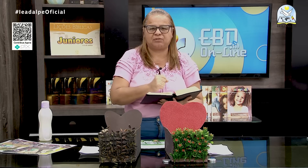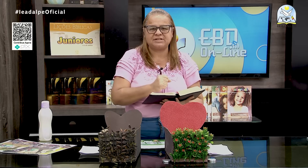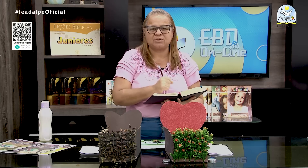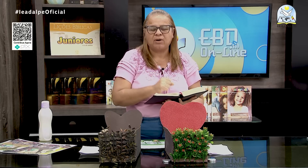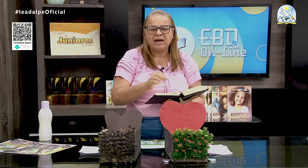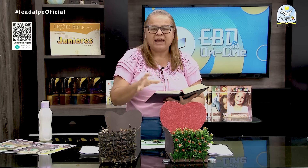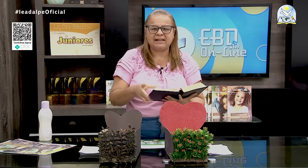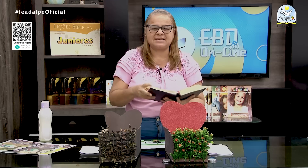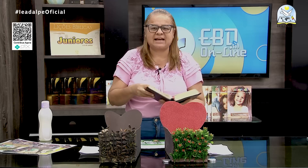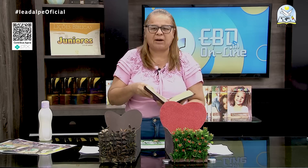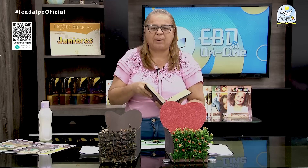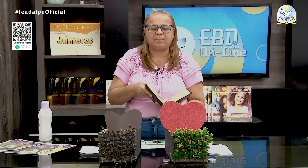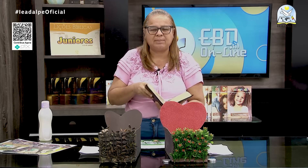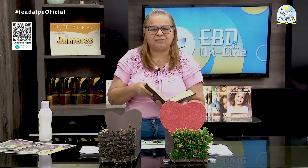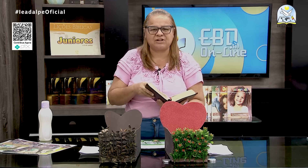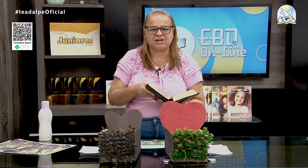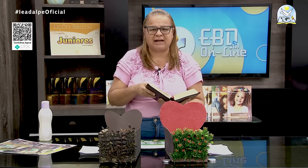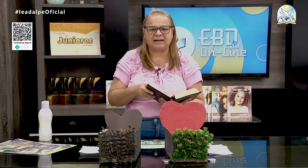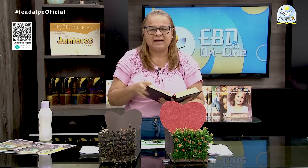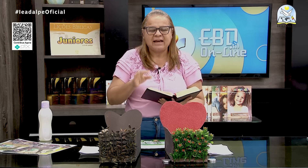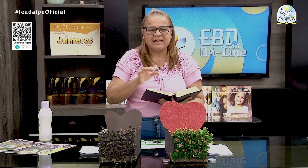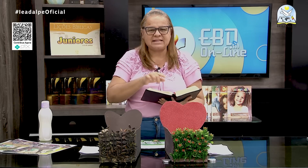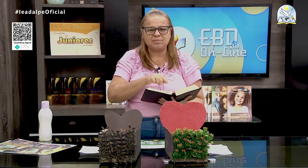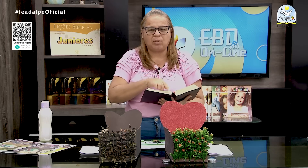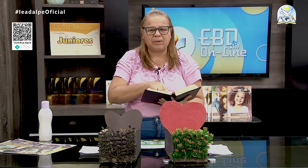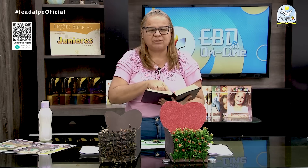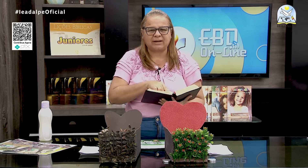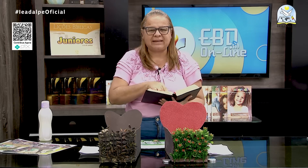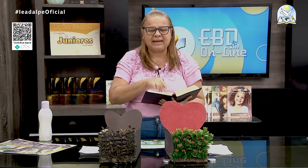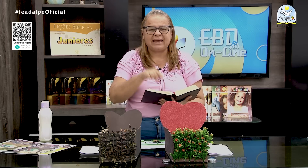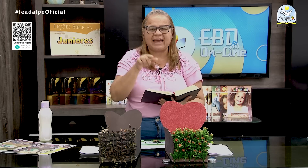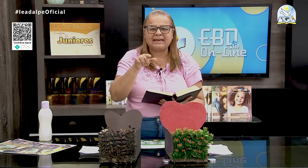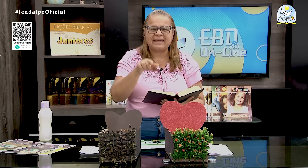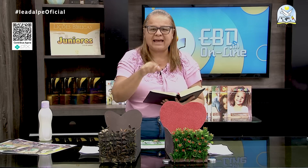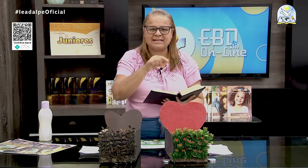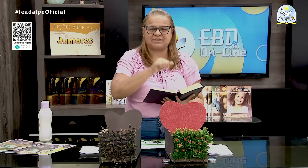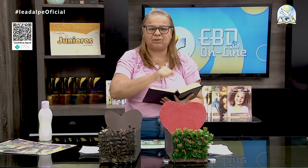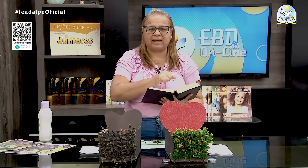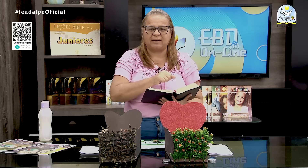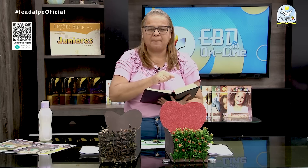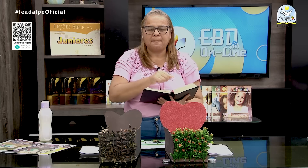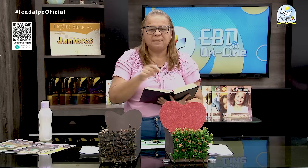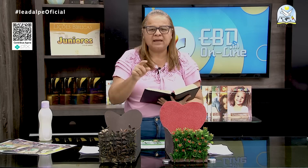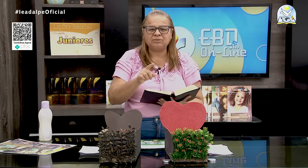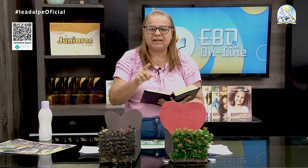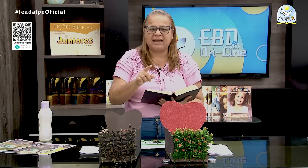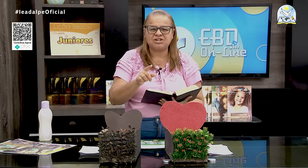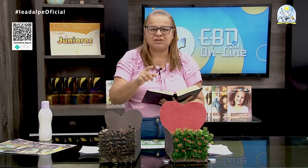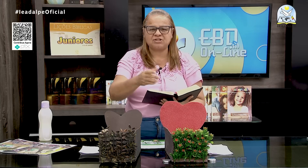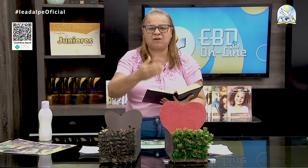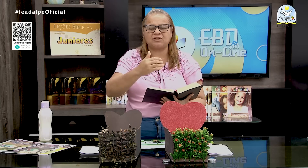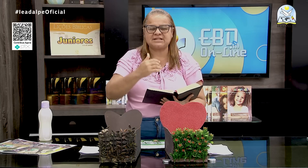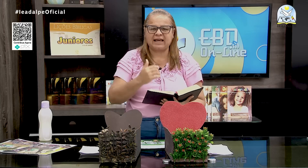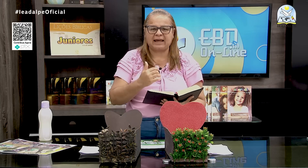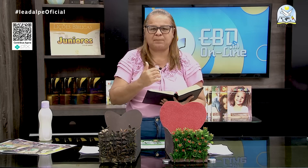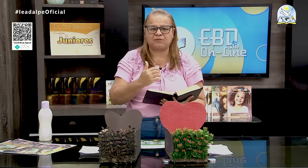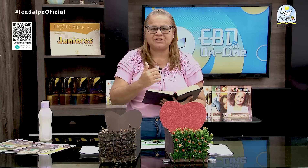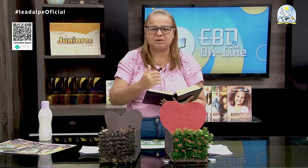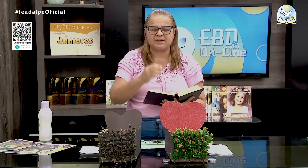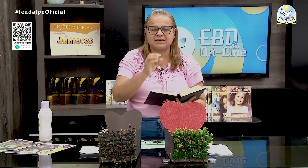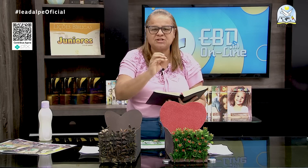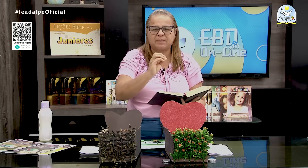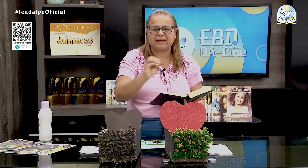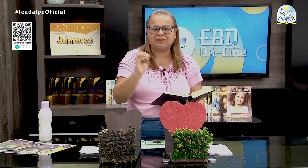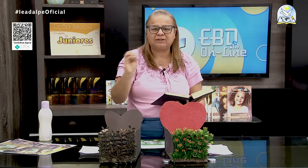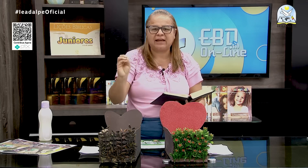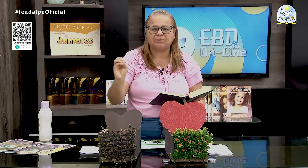lógica Professor eles ficar com a Bíblia fechada e esse momento aqui é que eles vão ler não deixe só você ler